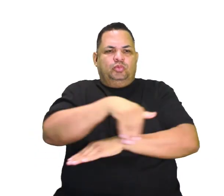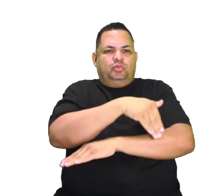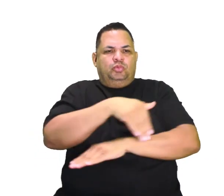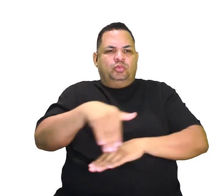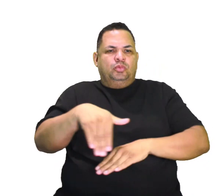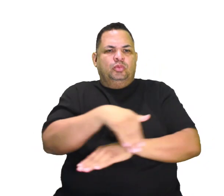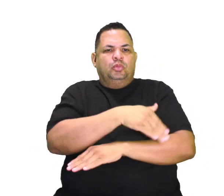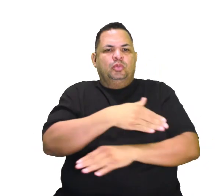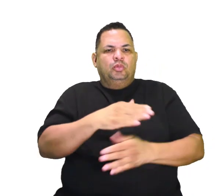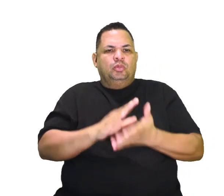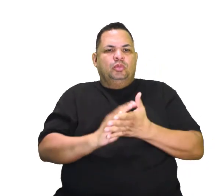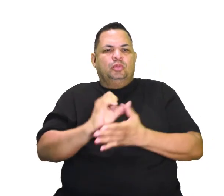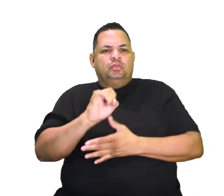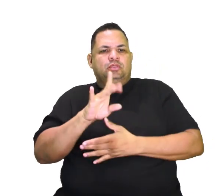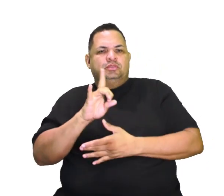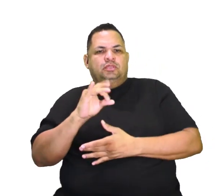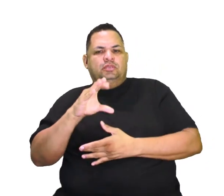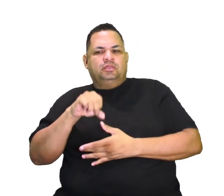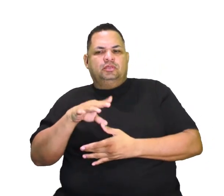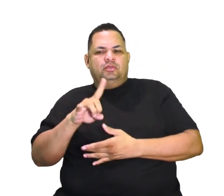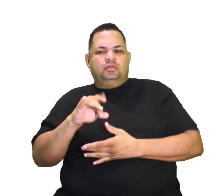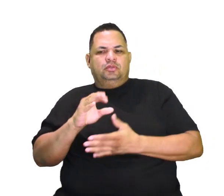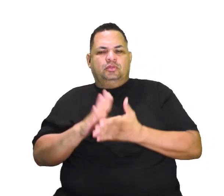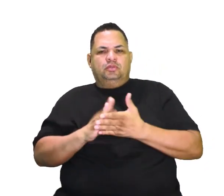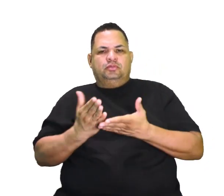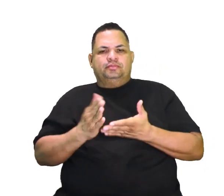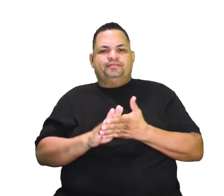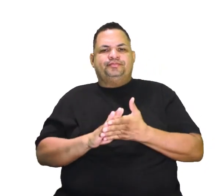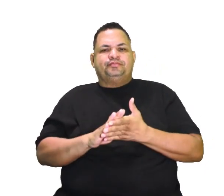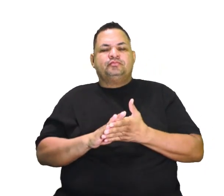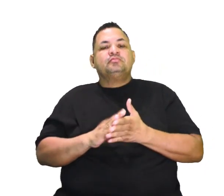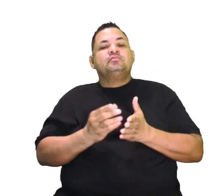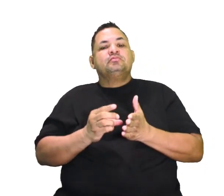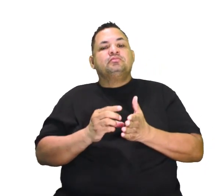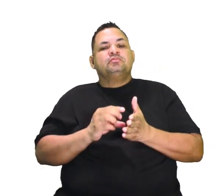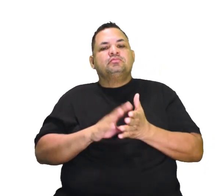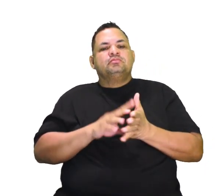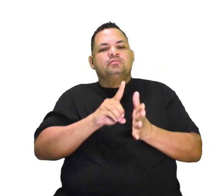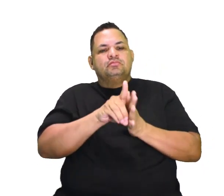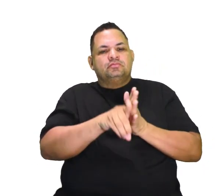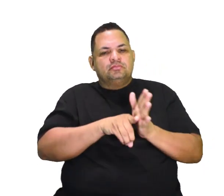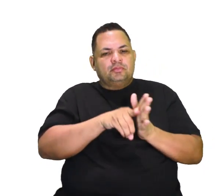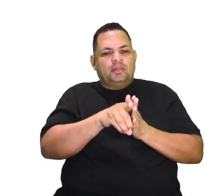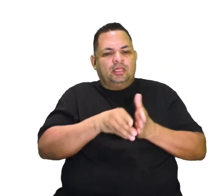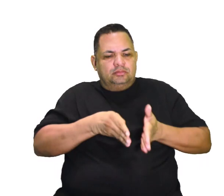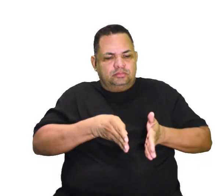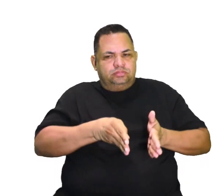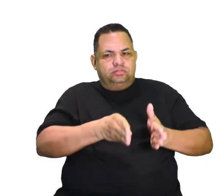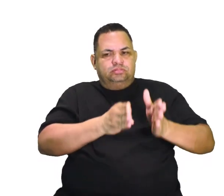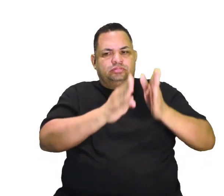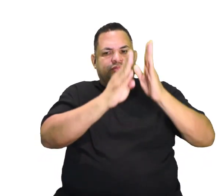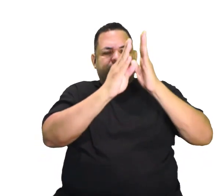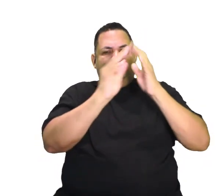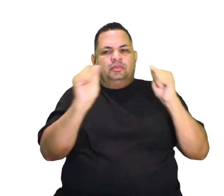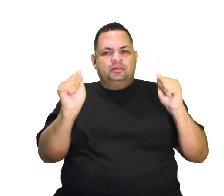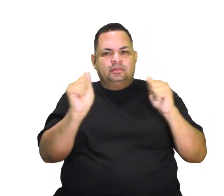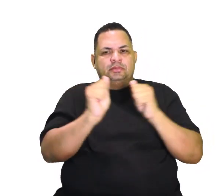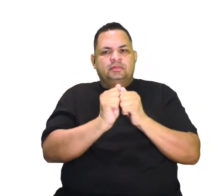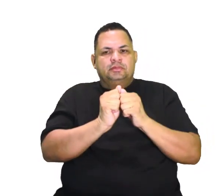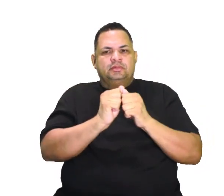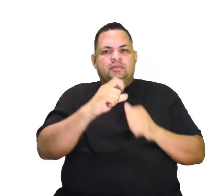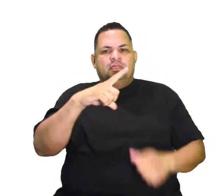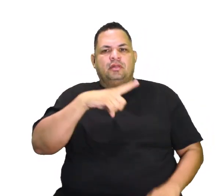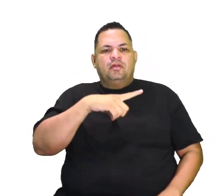da Capela, onde tem uma igrejinha. Não trouxe a foto da igrejinha, está bem por trás aqui dessa placa, né? Aqui